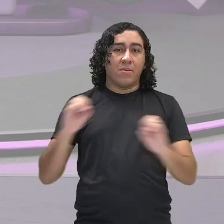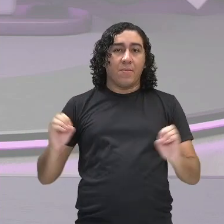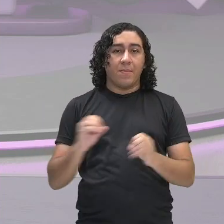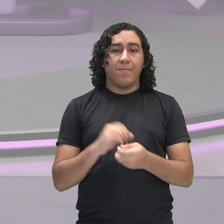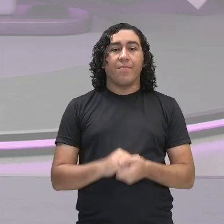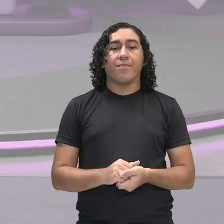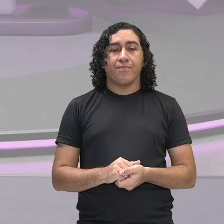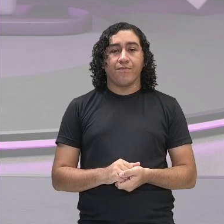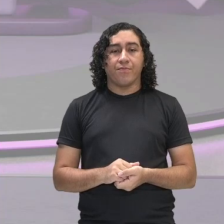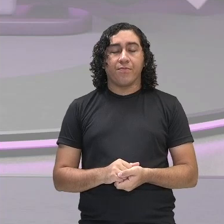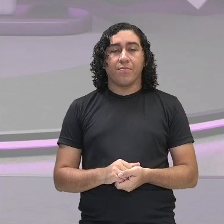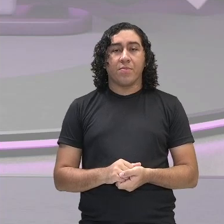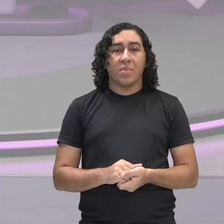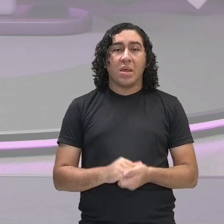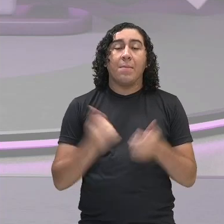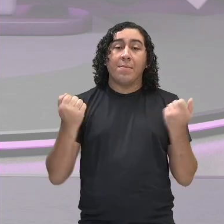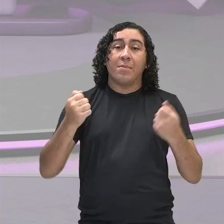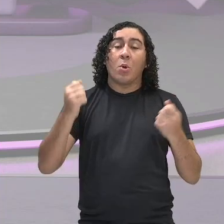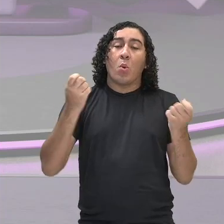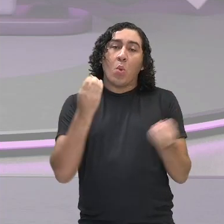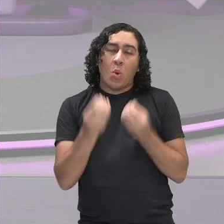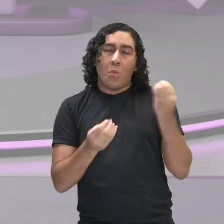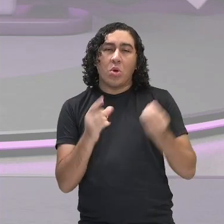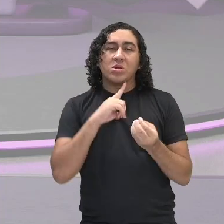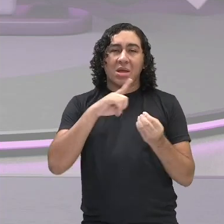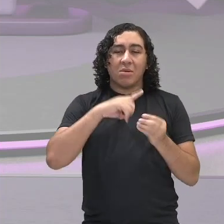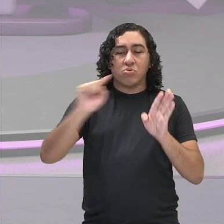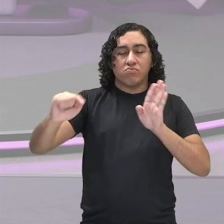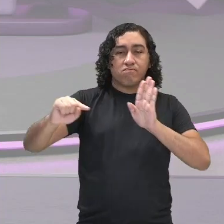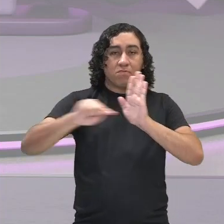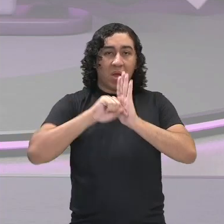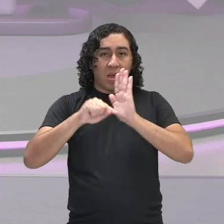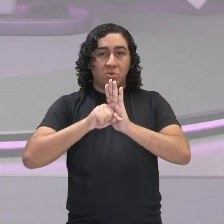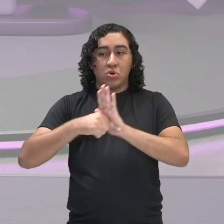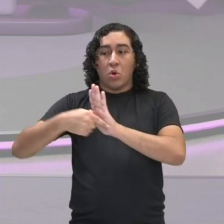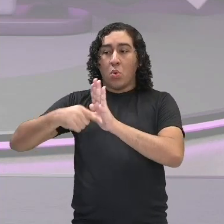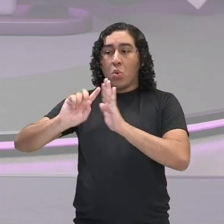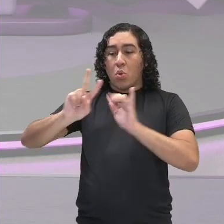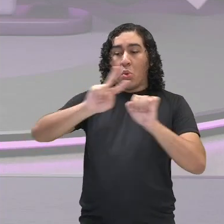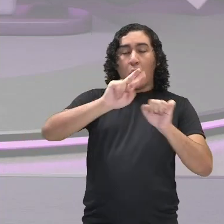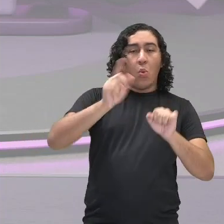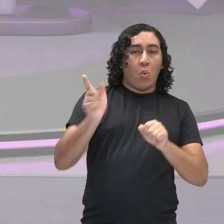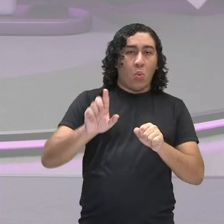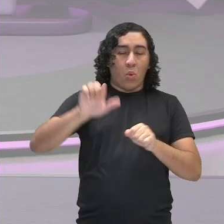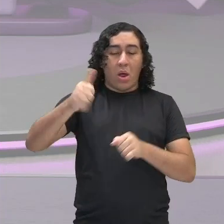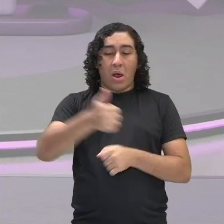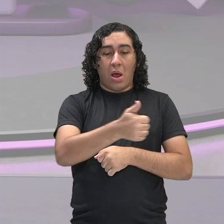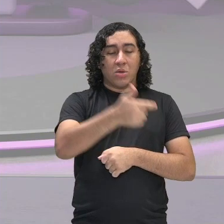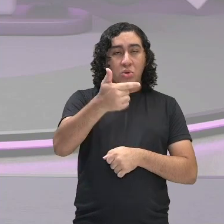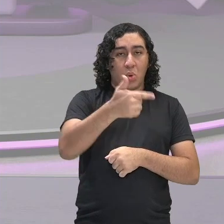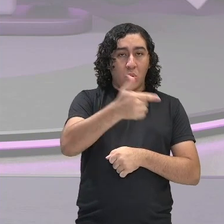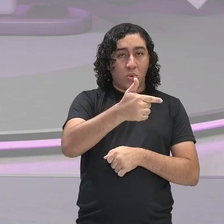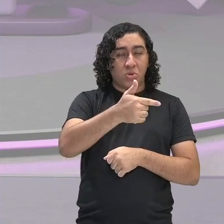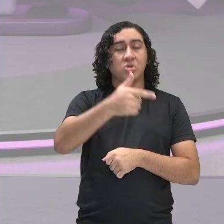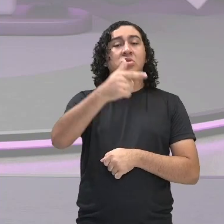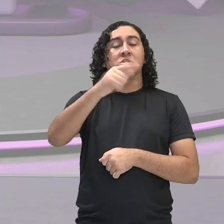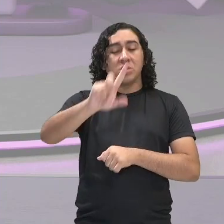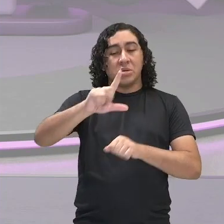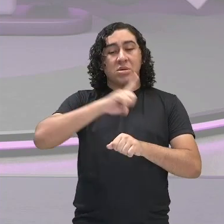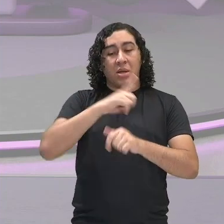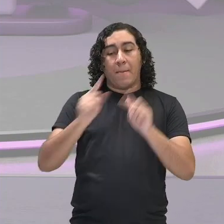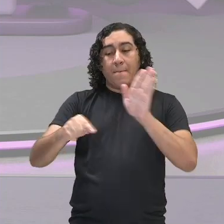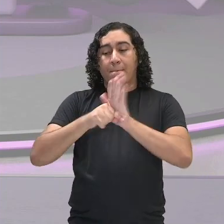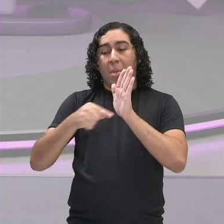numérica subtraindo o termo posterior do termo anterior. Ou seja, o termo que vem depois menos